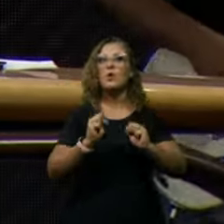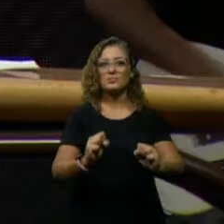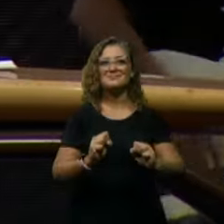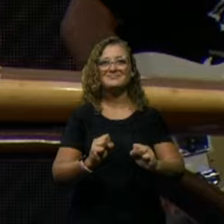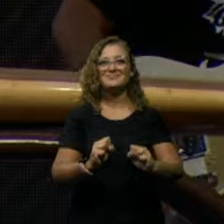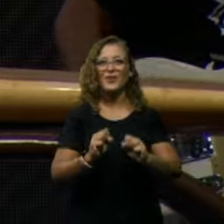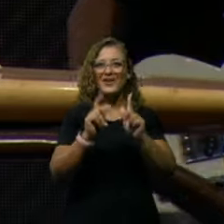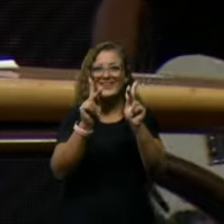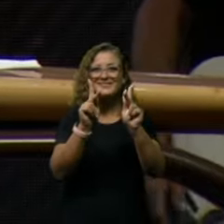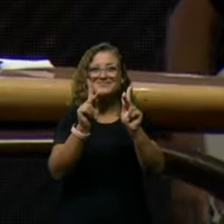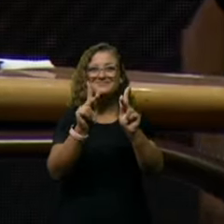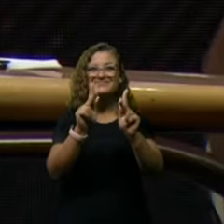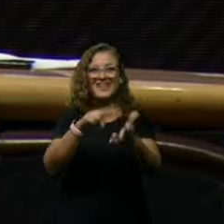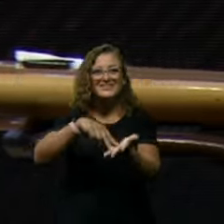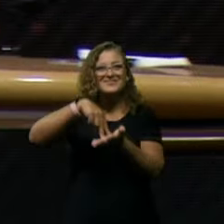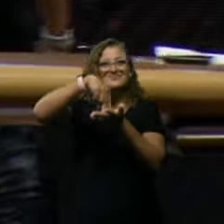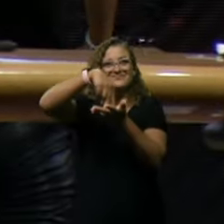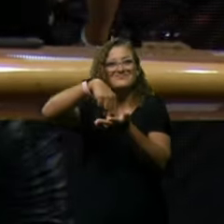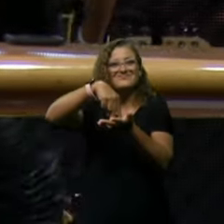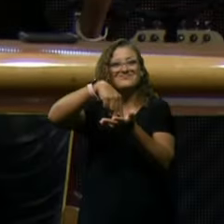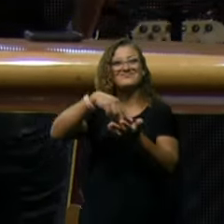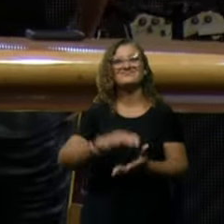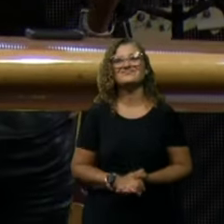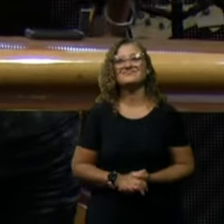coloque-se de pé no seu lugar